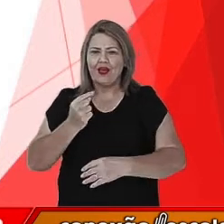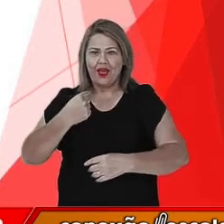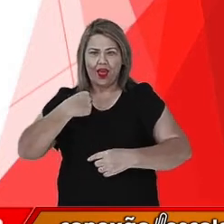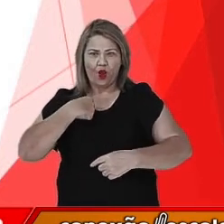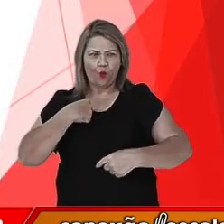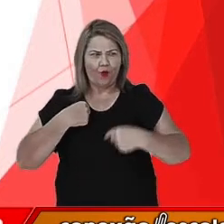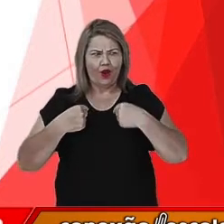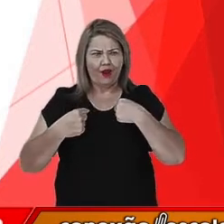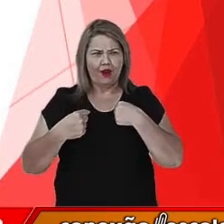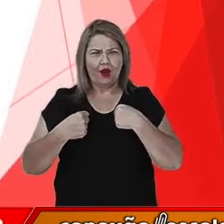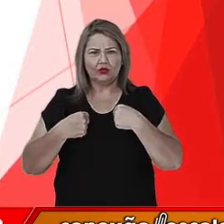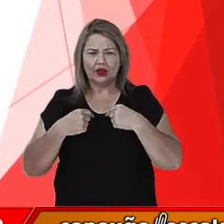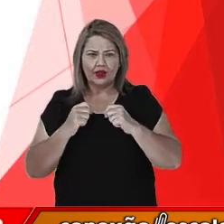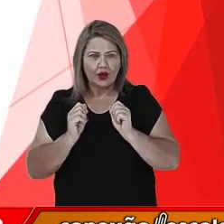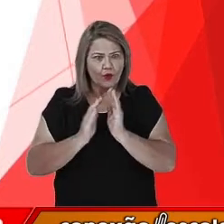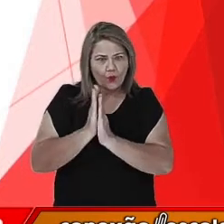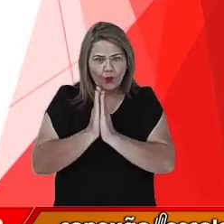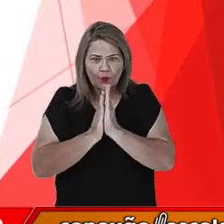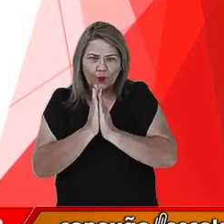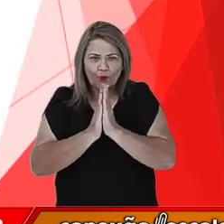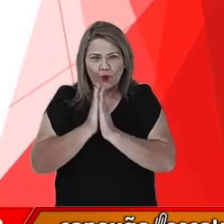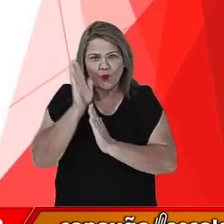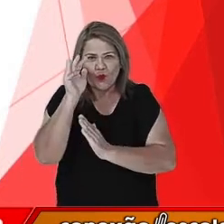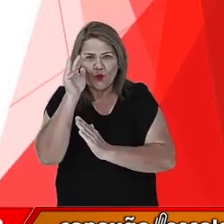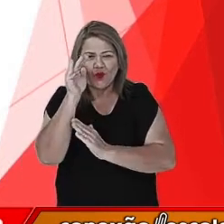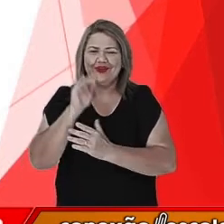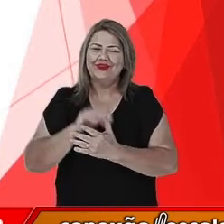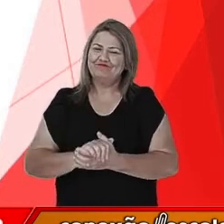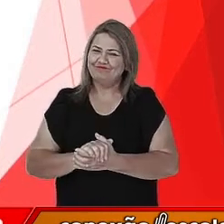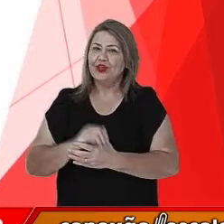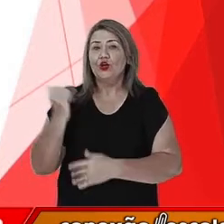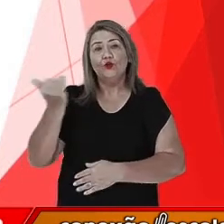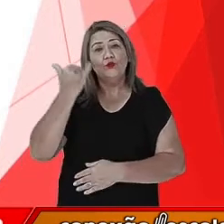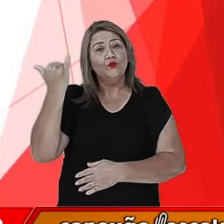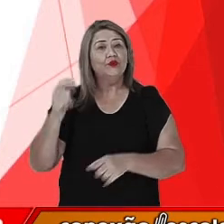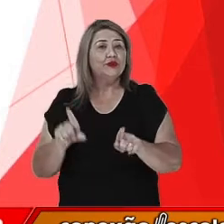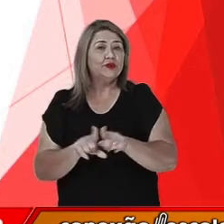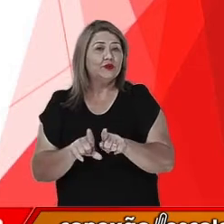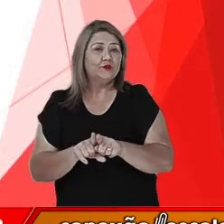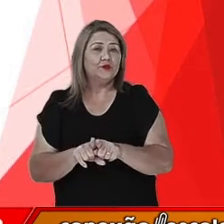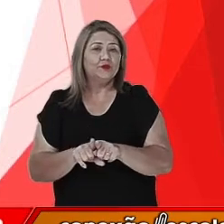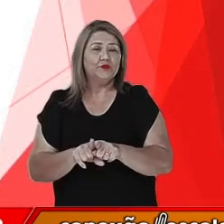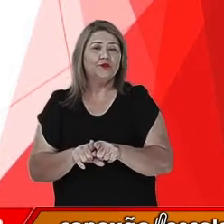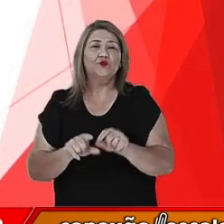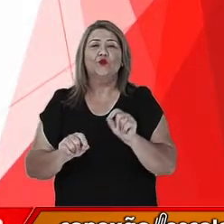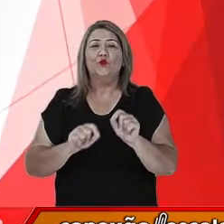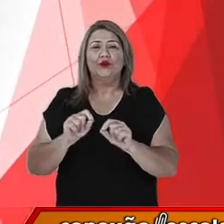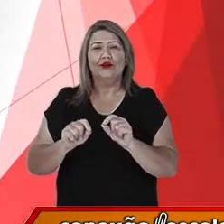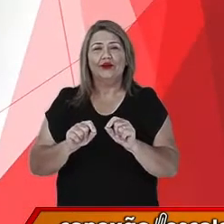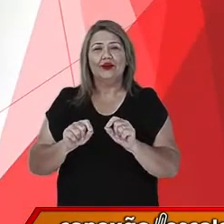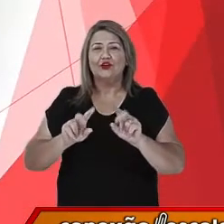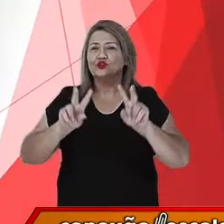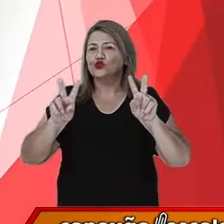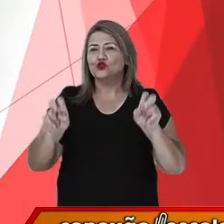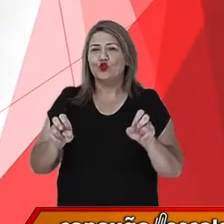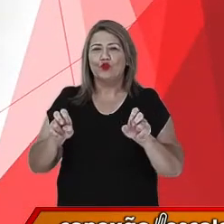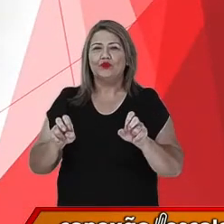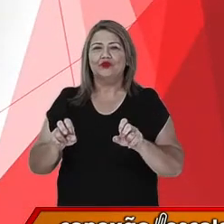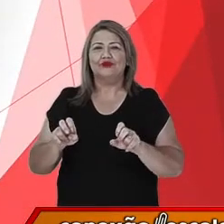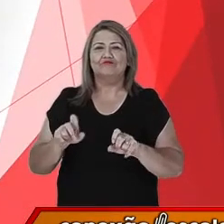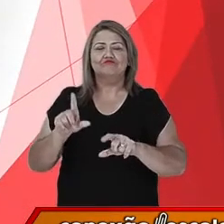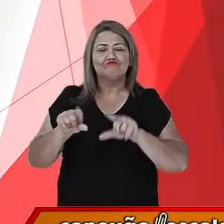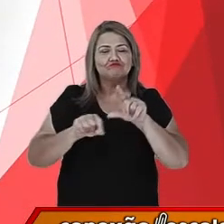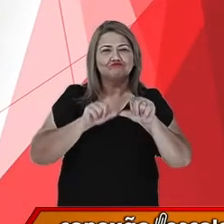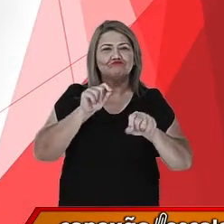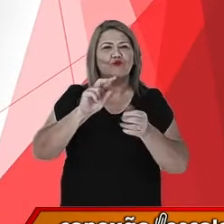mais esses enigmas. É importante também falar a respeito da seleção